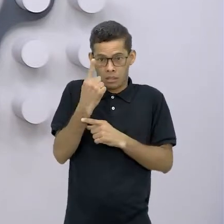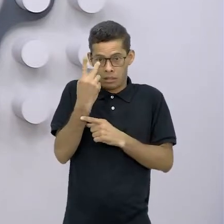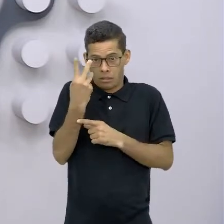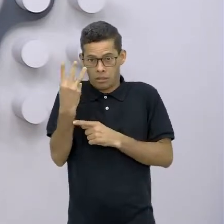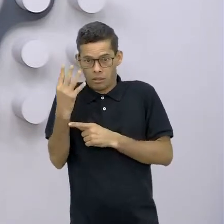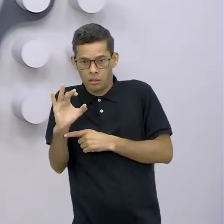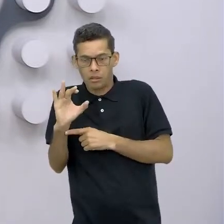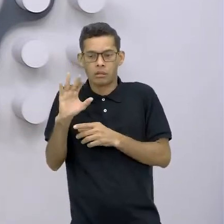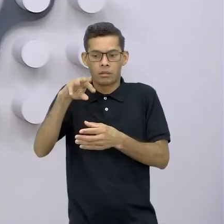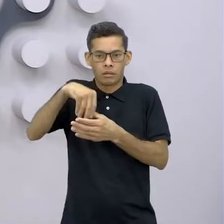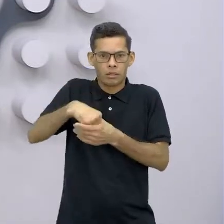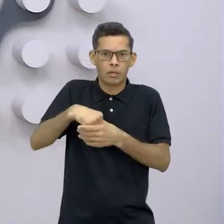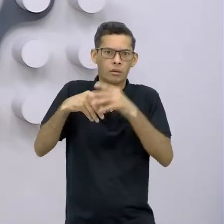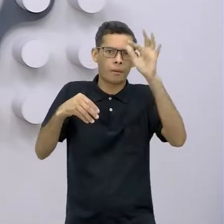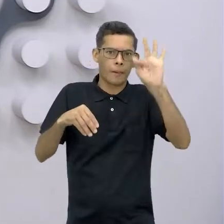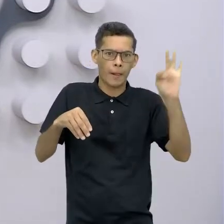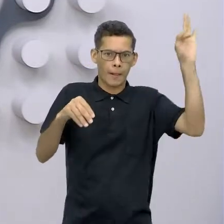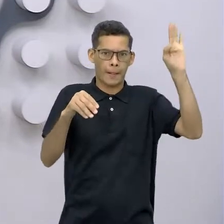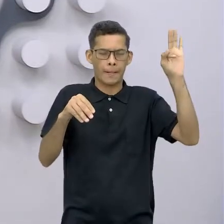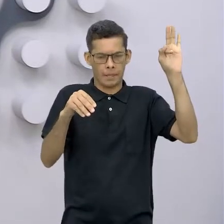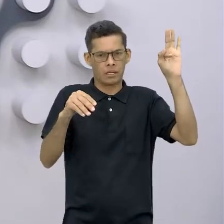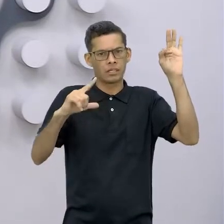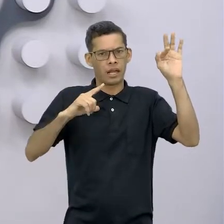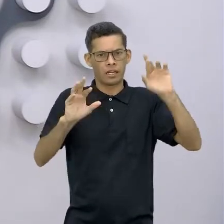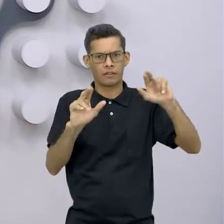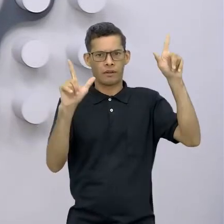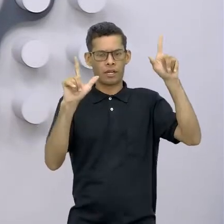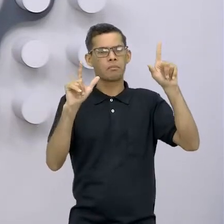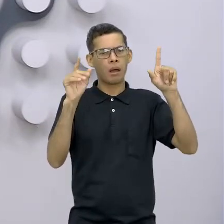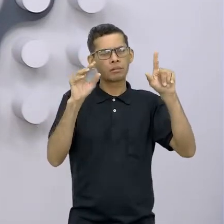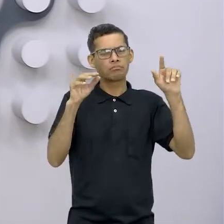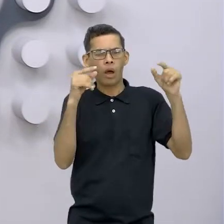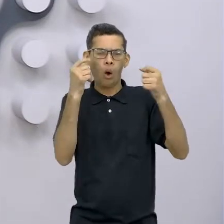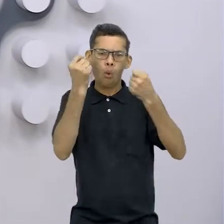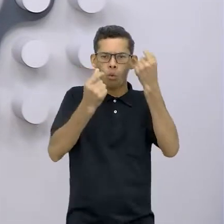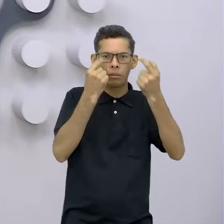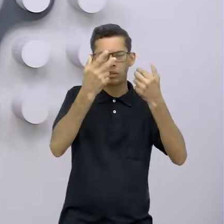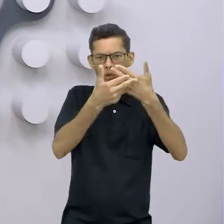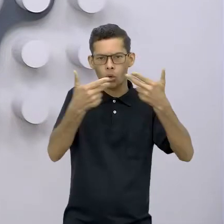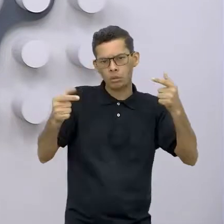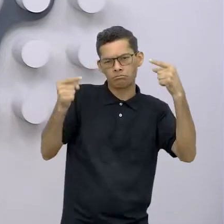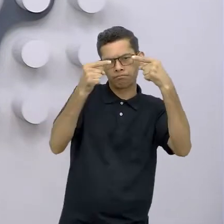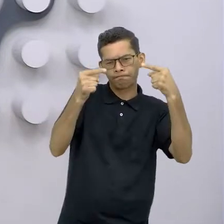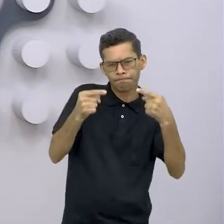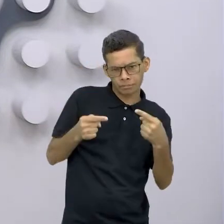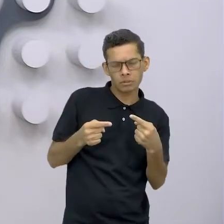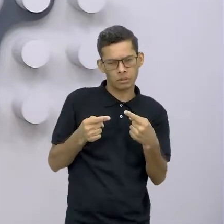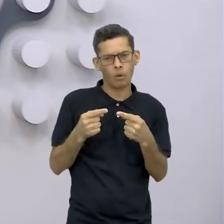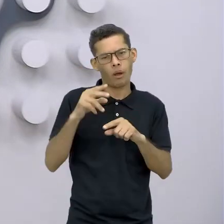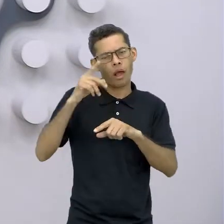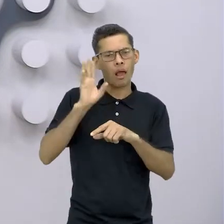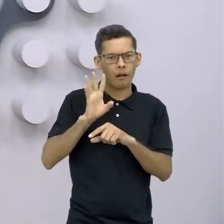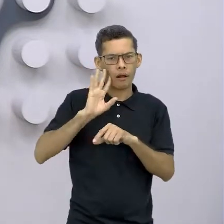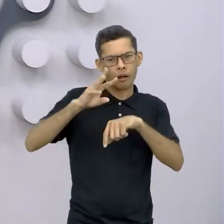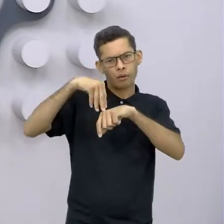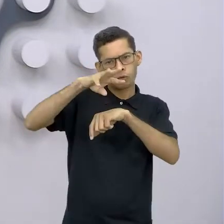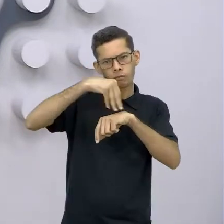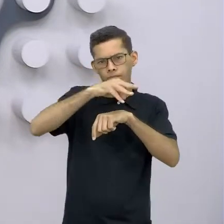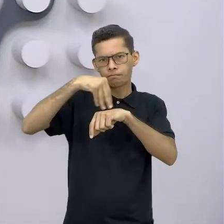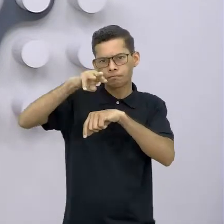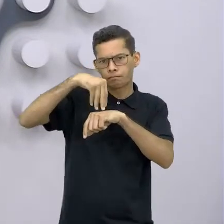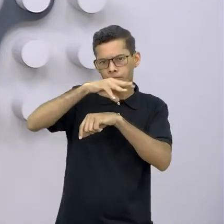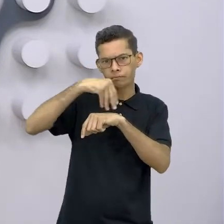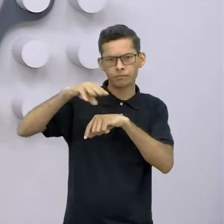entre o ensino médio e o ensino superior, e é legal fazer essas pontes. Então também sugeri fazer essas pontes com a